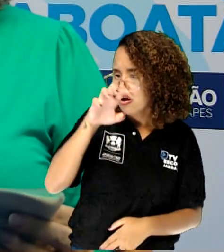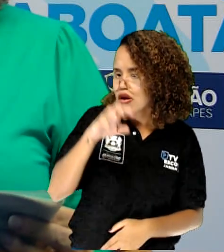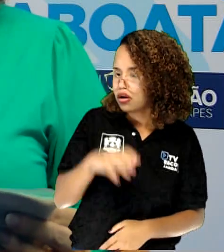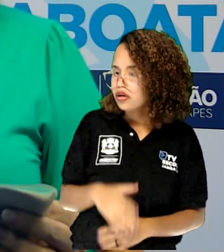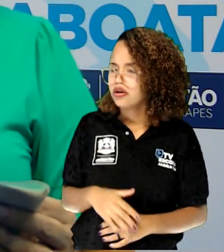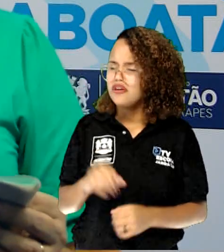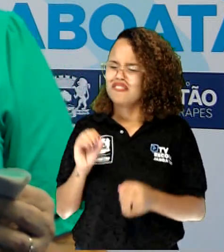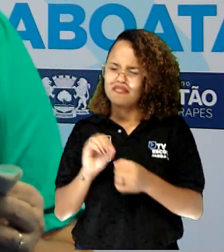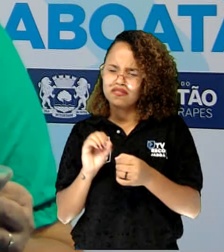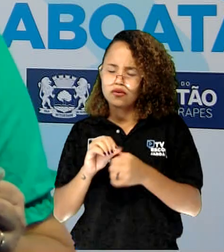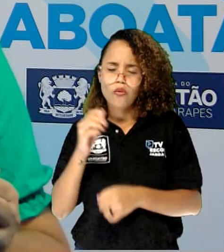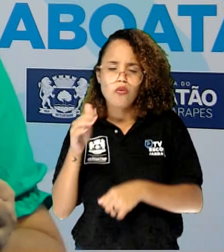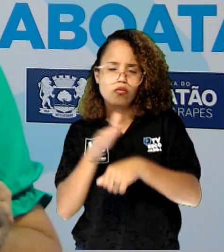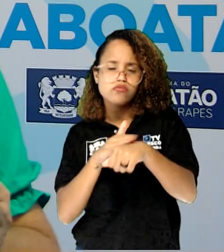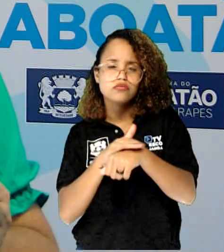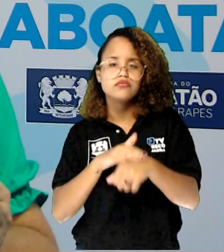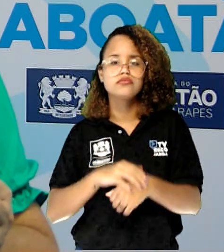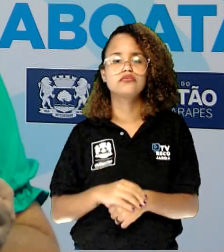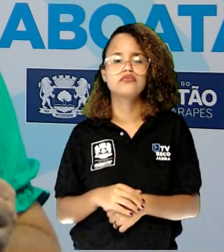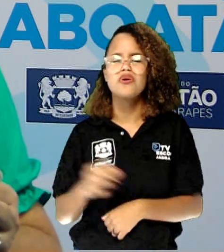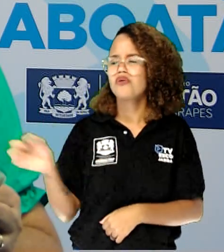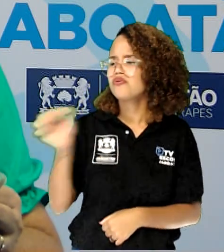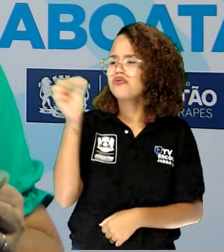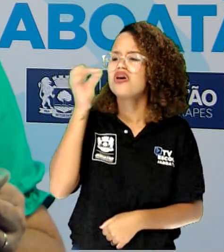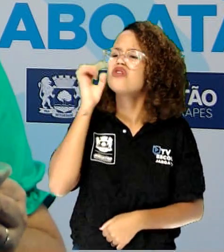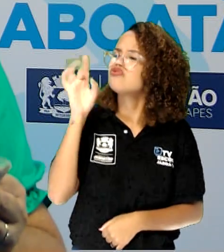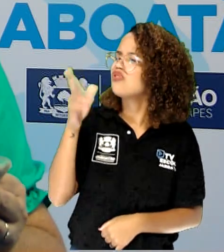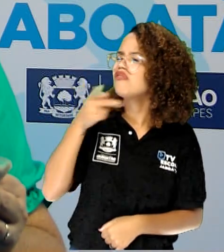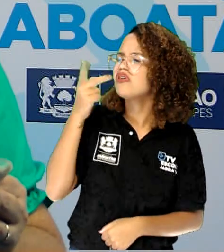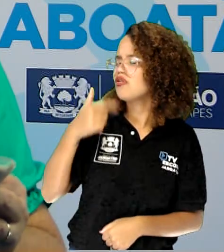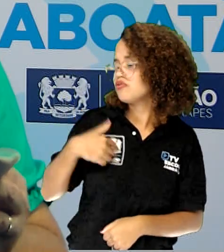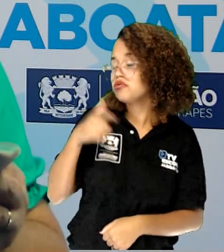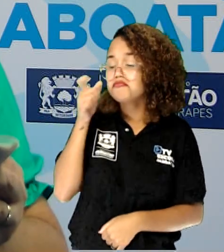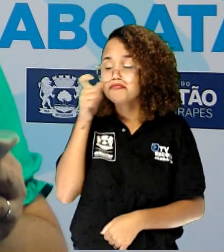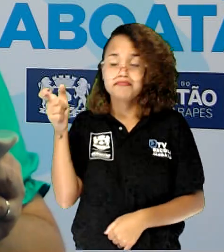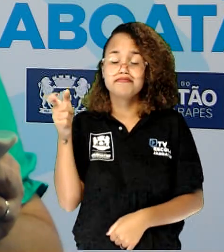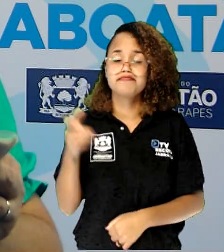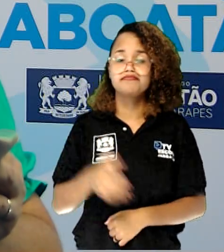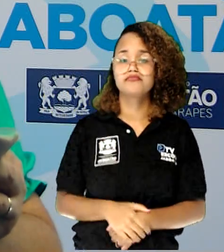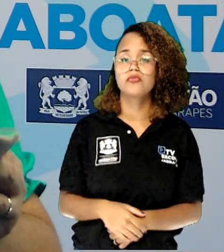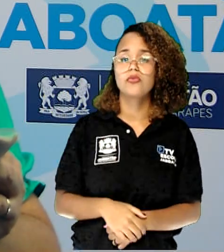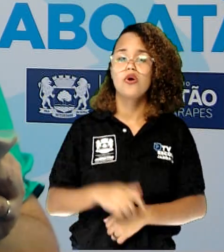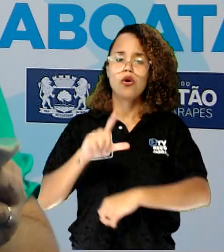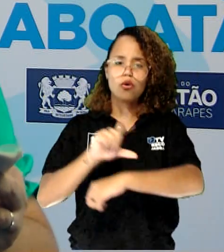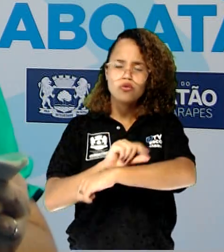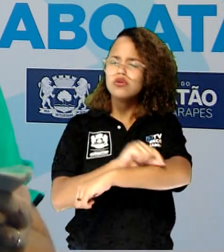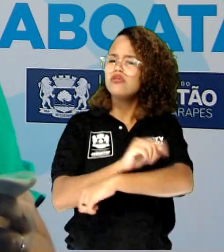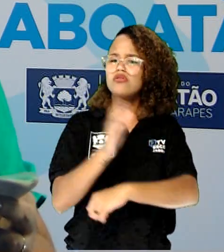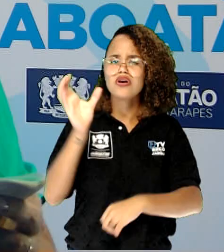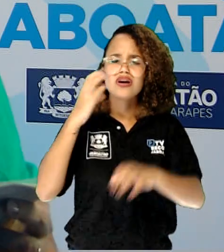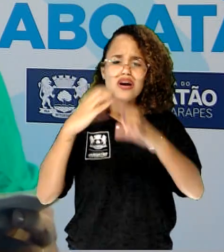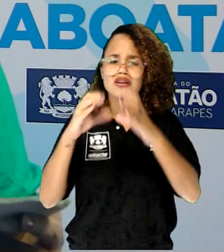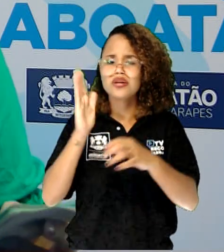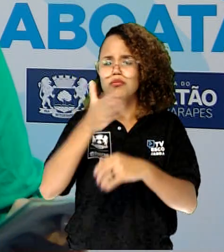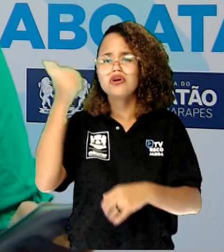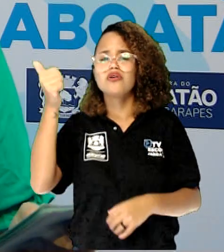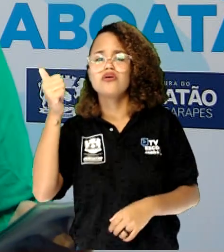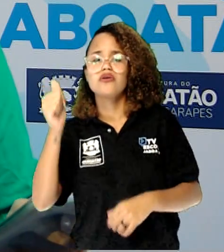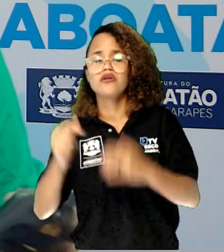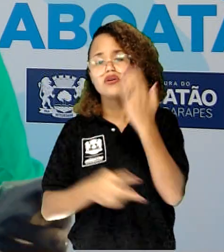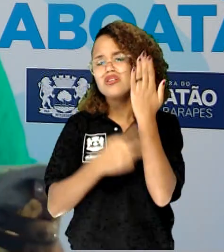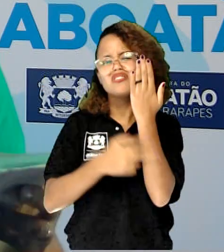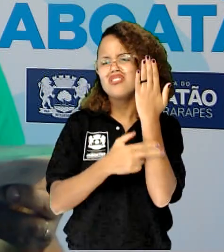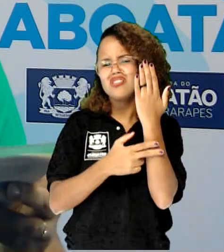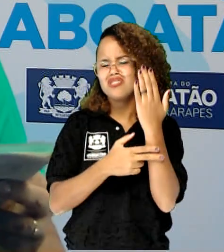teceu a melhor conversa. Dona Abelha, eu só disse aquilo que me interessa. O grilo canta melhor e a cigarra, para mim, não